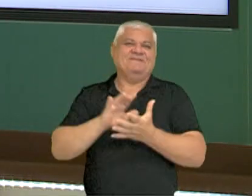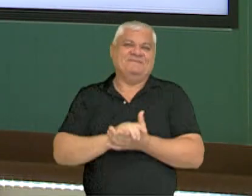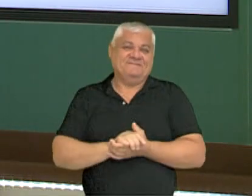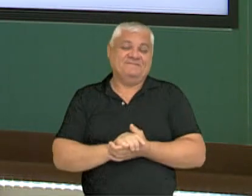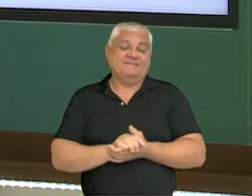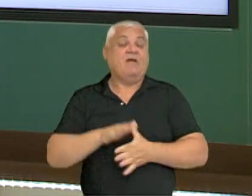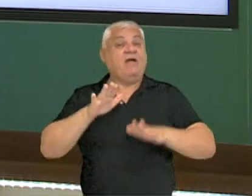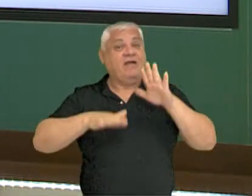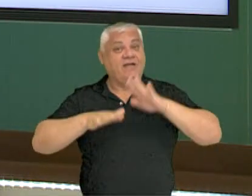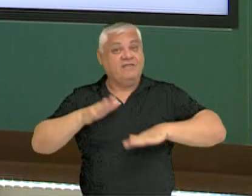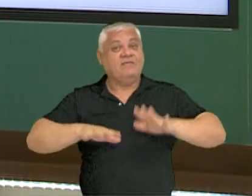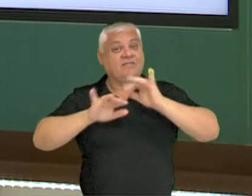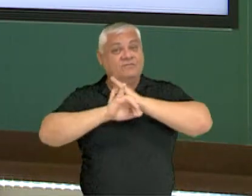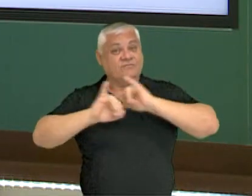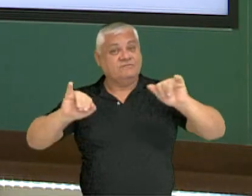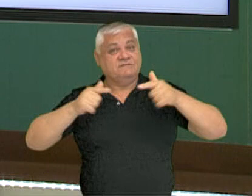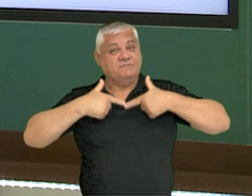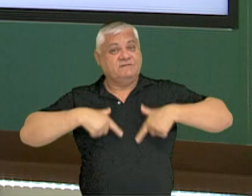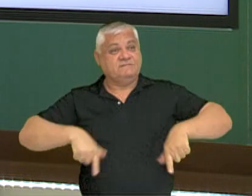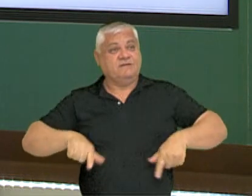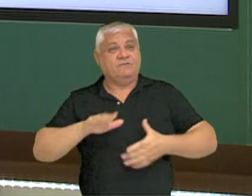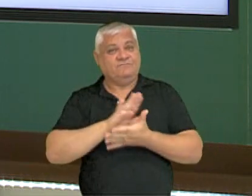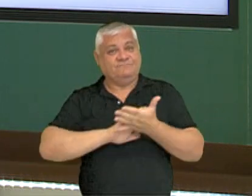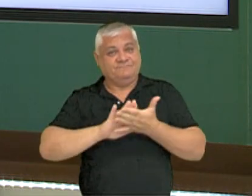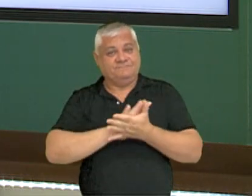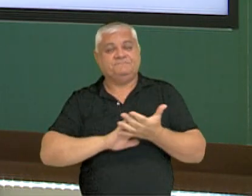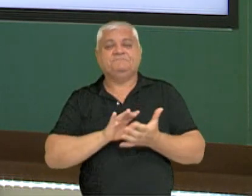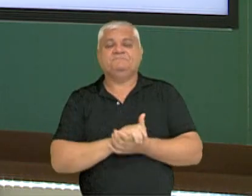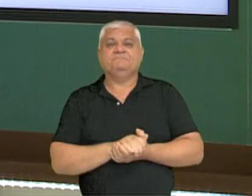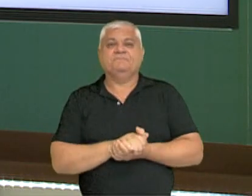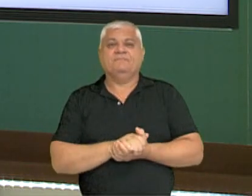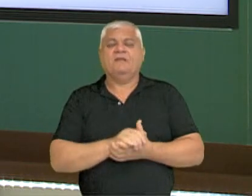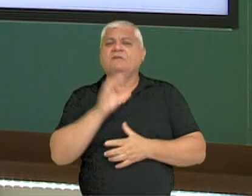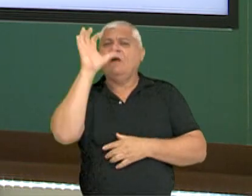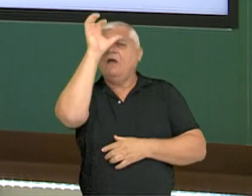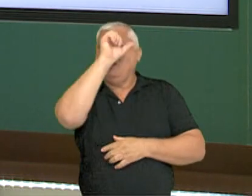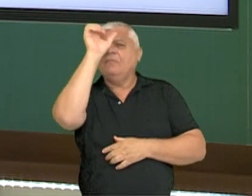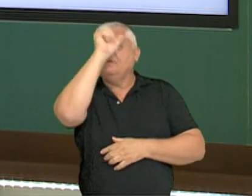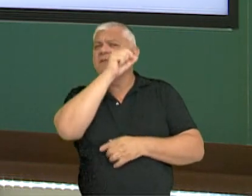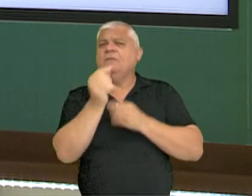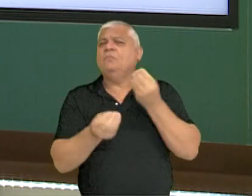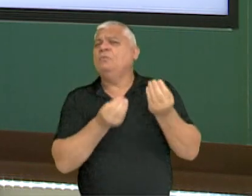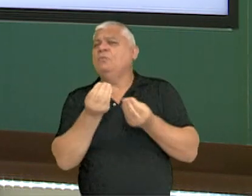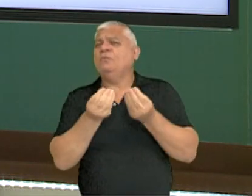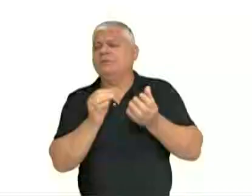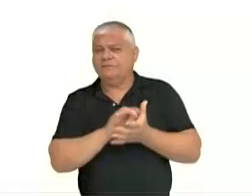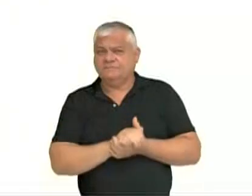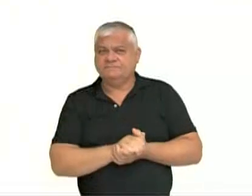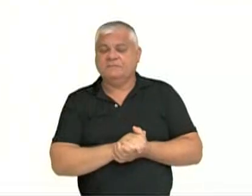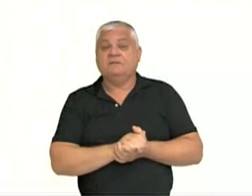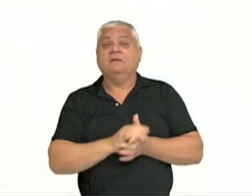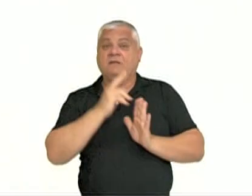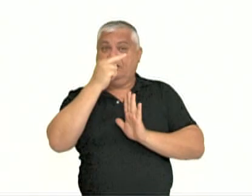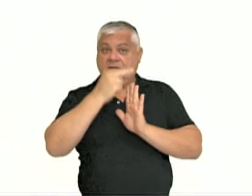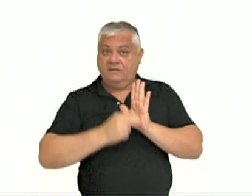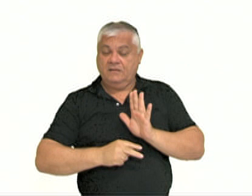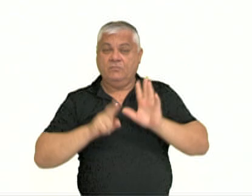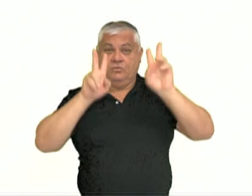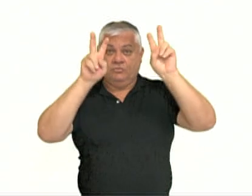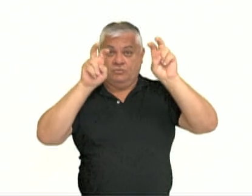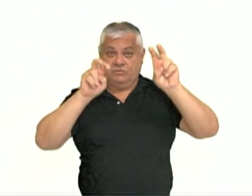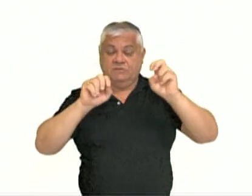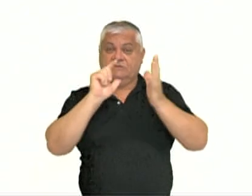nem sempre é imparcial. O que nós fizemos então na aula de hoje, pessoal? Nós lemos uma notícia